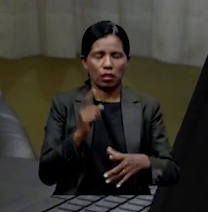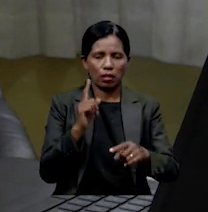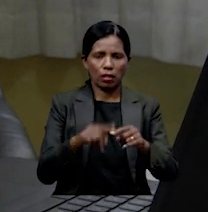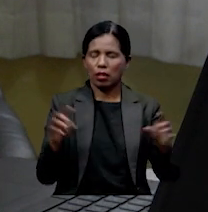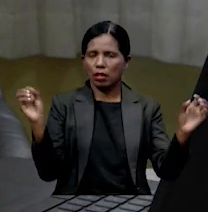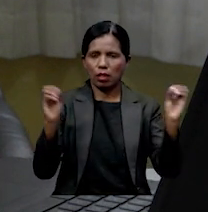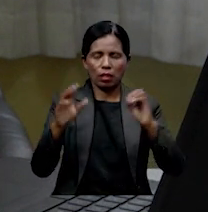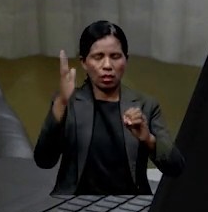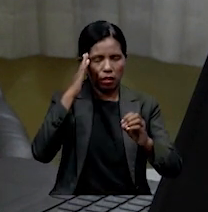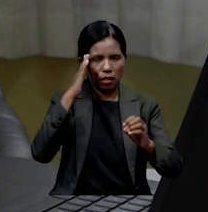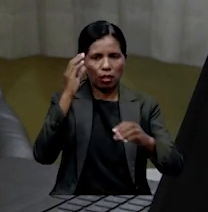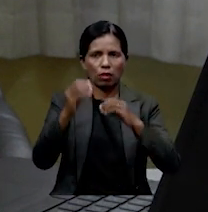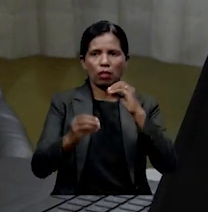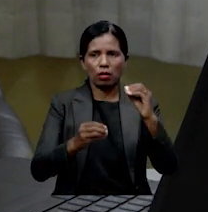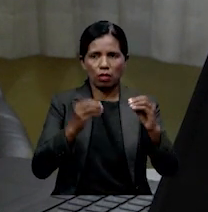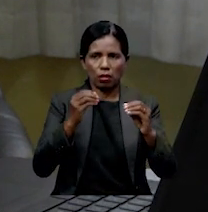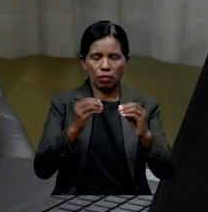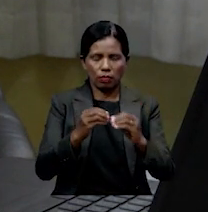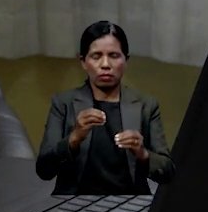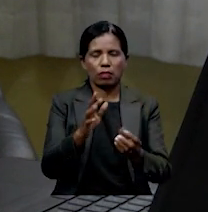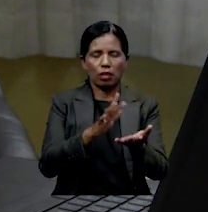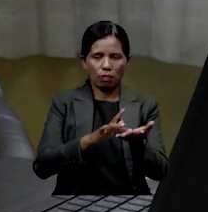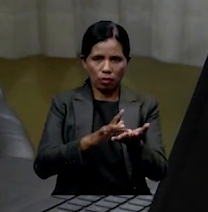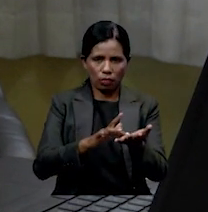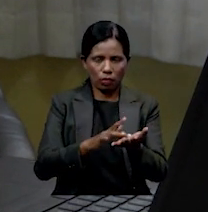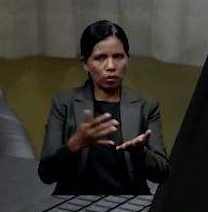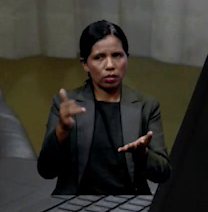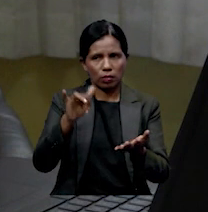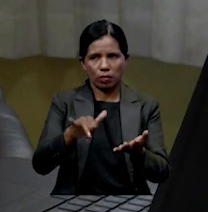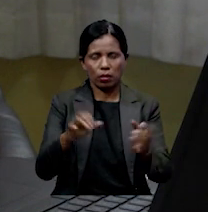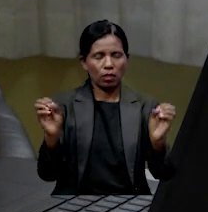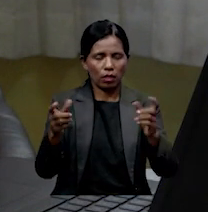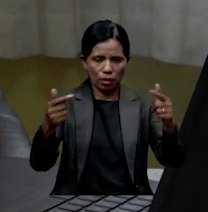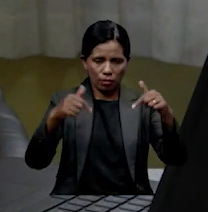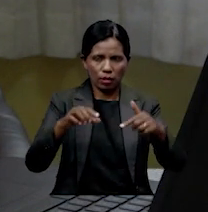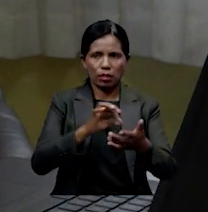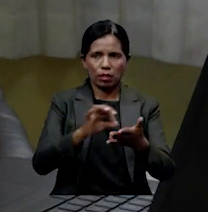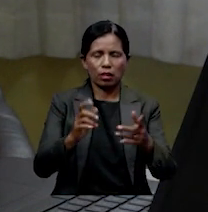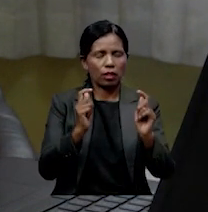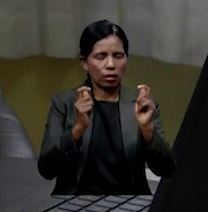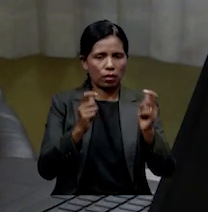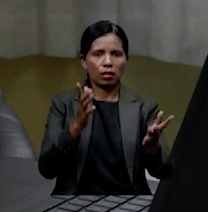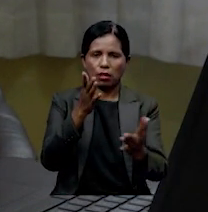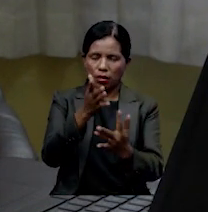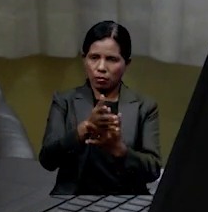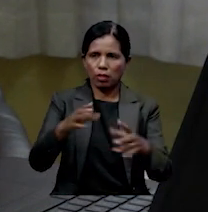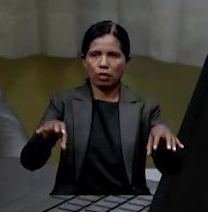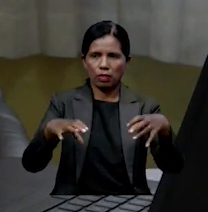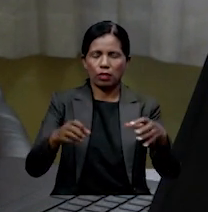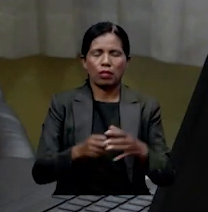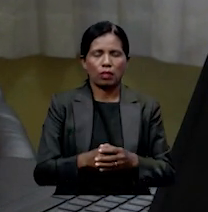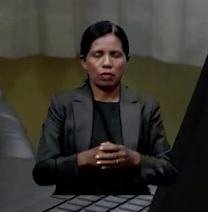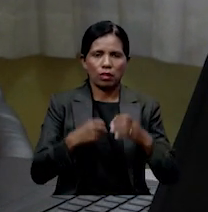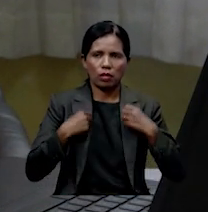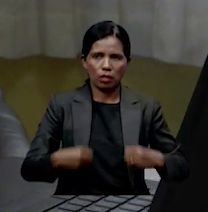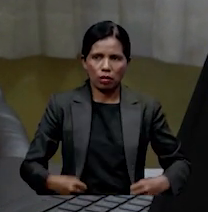hija conhecimento kona ba qualidade de produto tama sir la me registro kokona tama in sistema single window